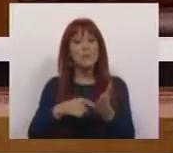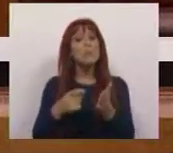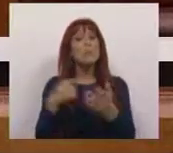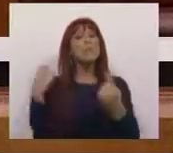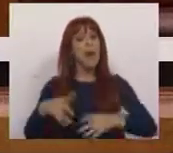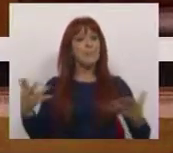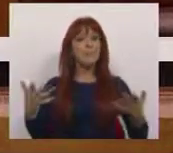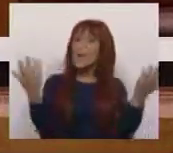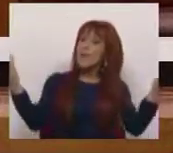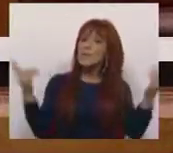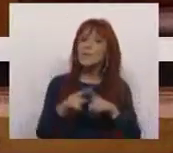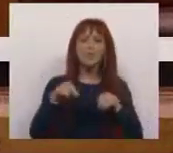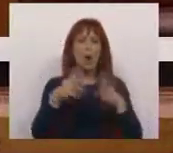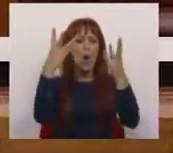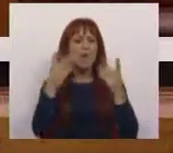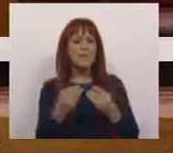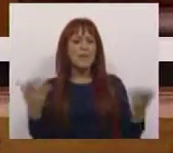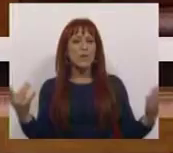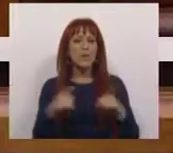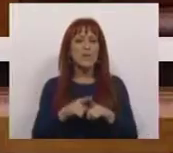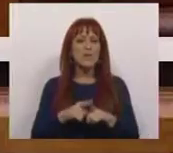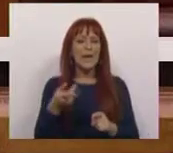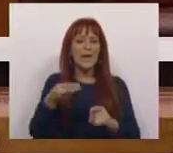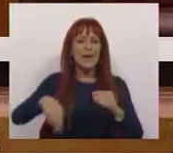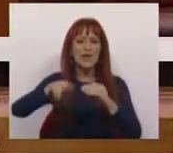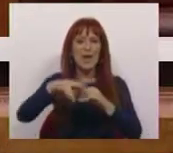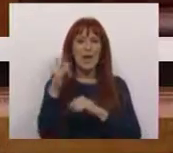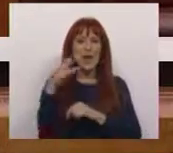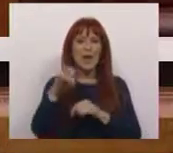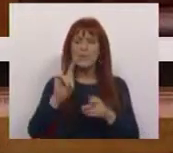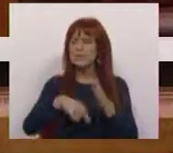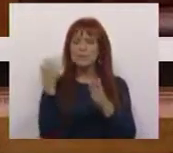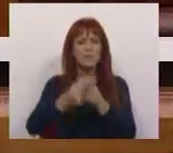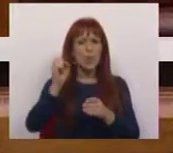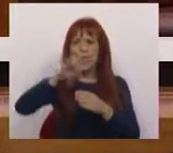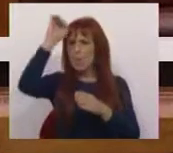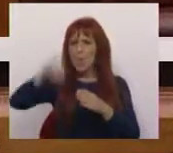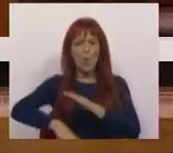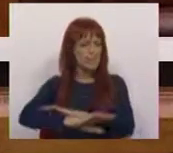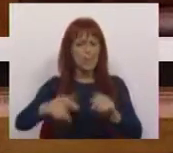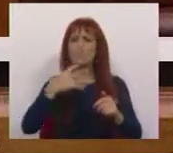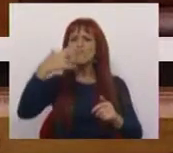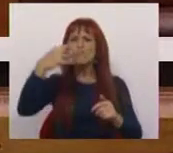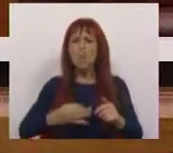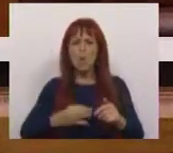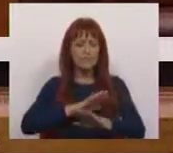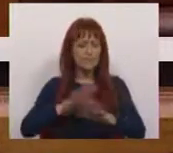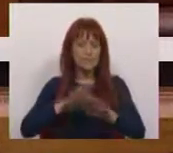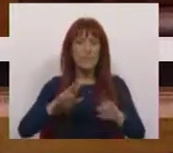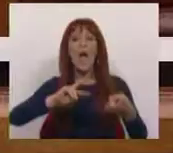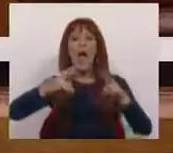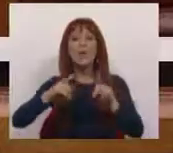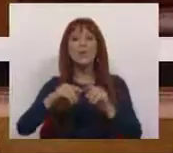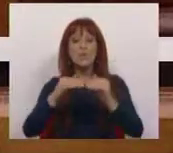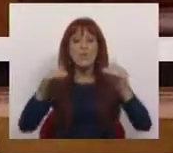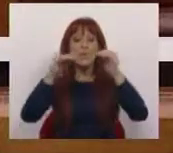precisa. Assim, neste orçamento, a sobretaxa de IRS é definitivamente eliminada para todos e, com a alteração